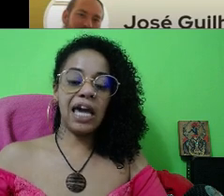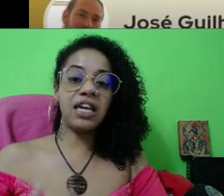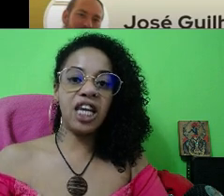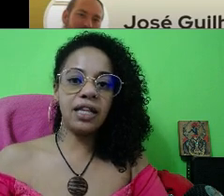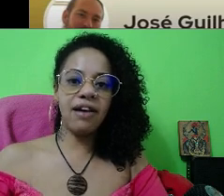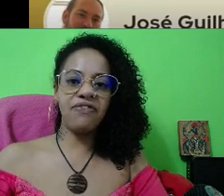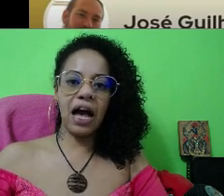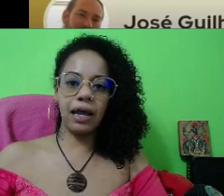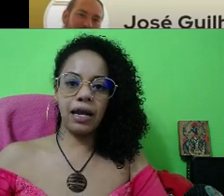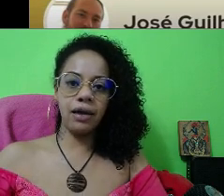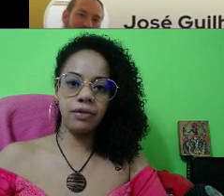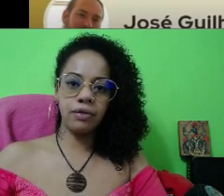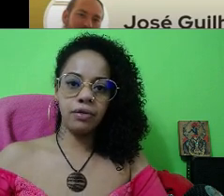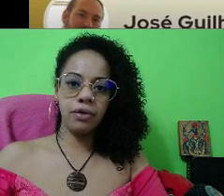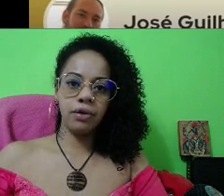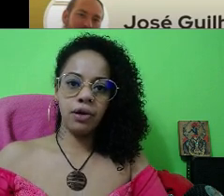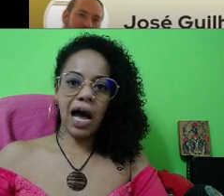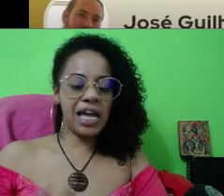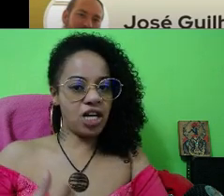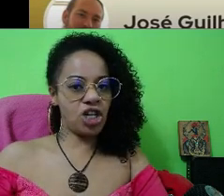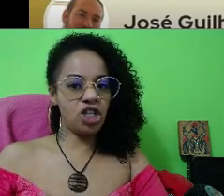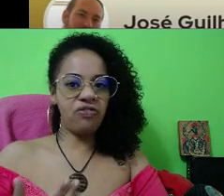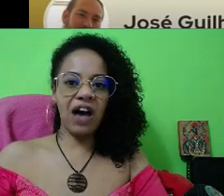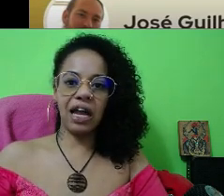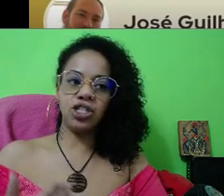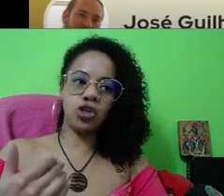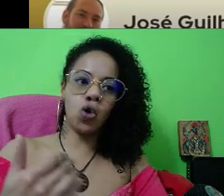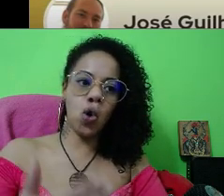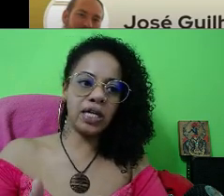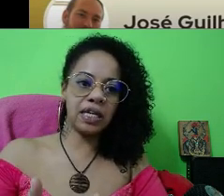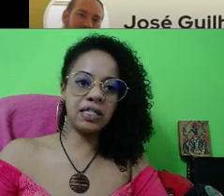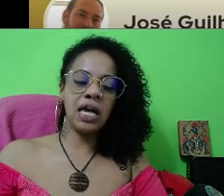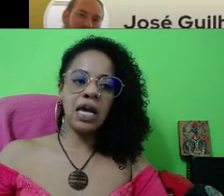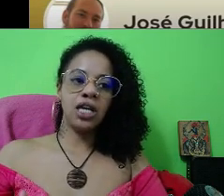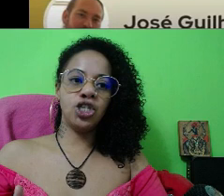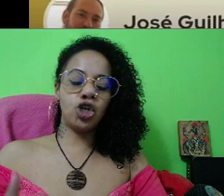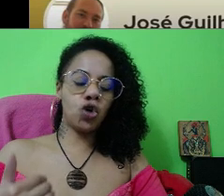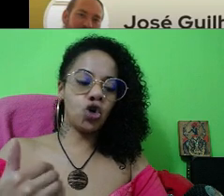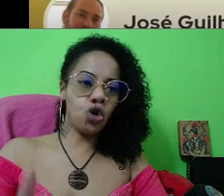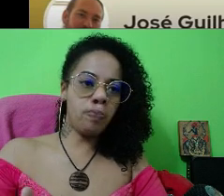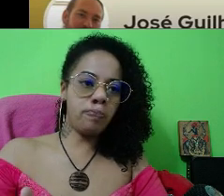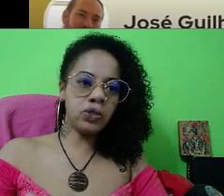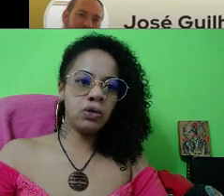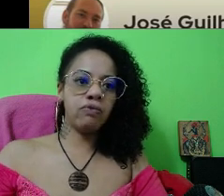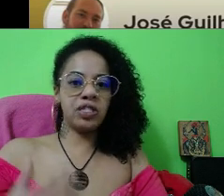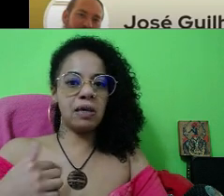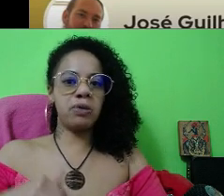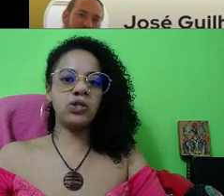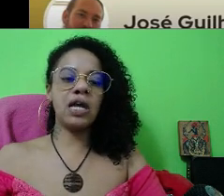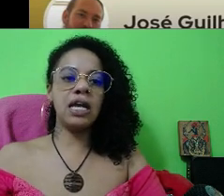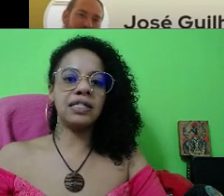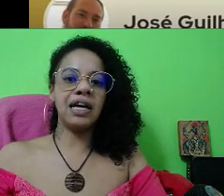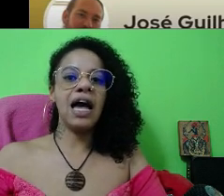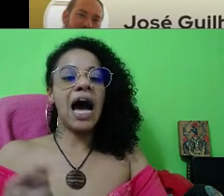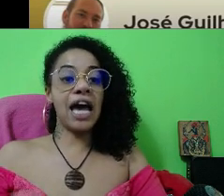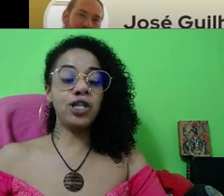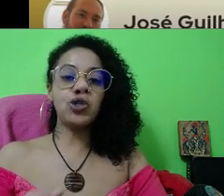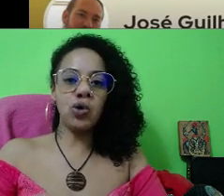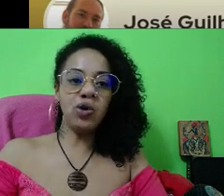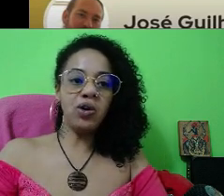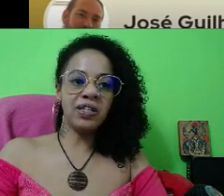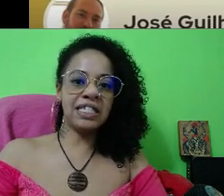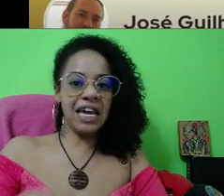quem grita fala né Aí a gente fala de coisas de grupos você personaliza